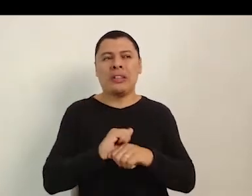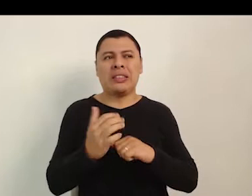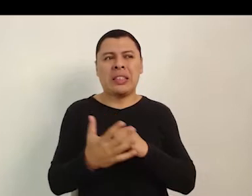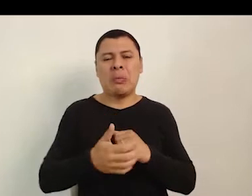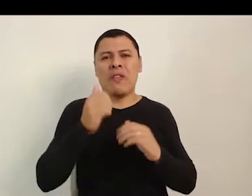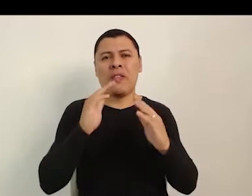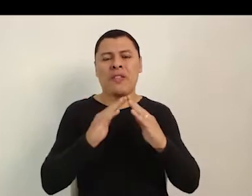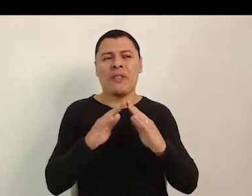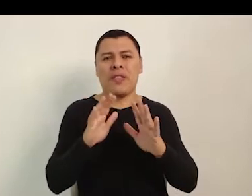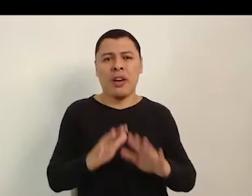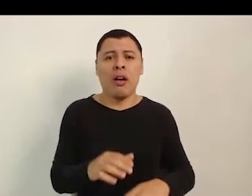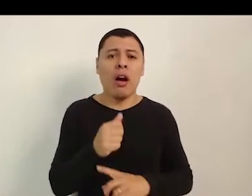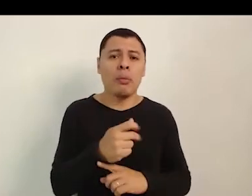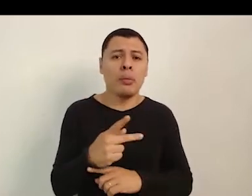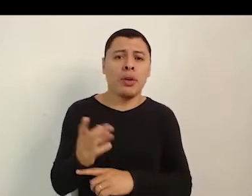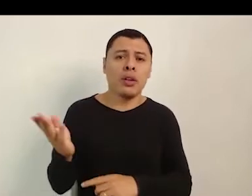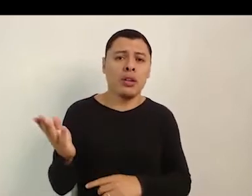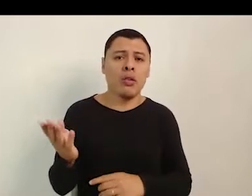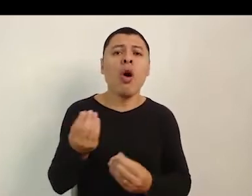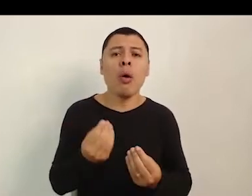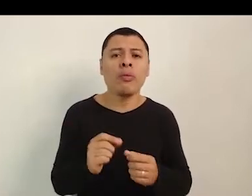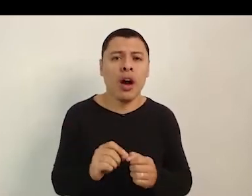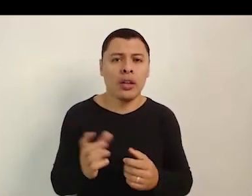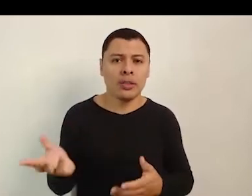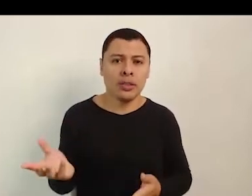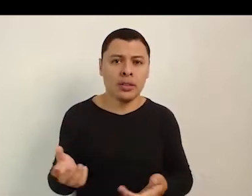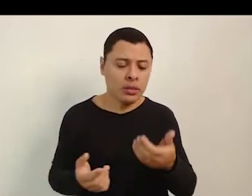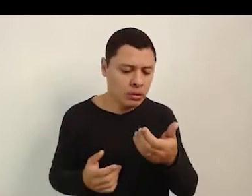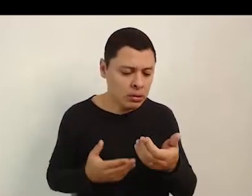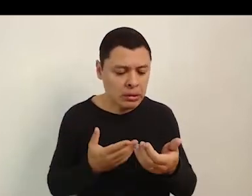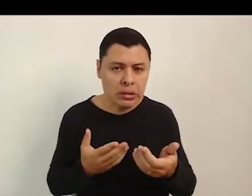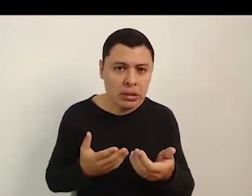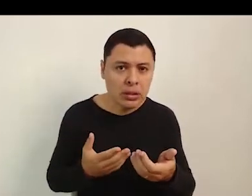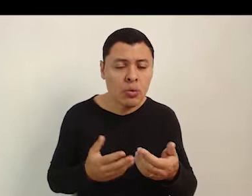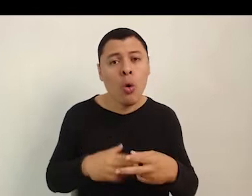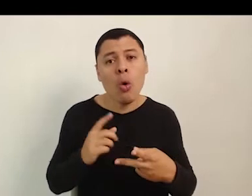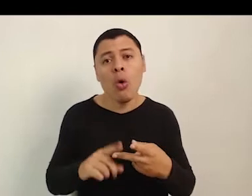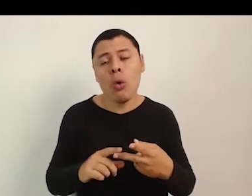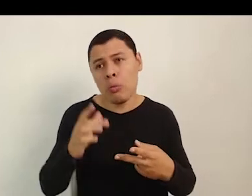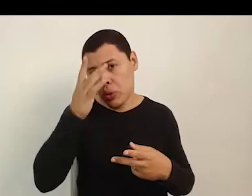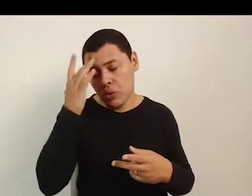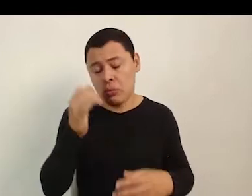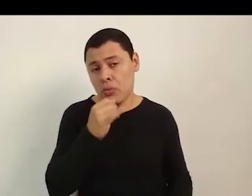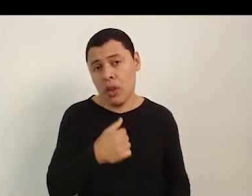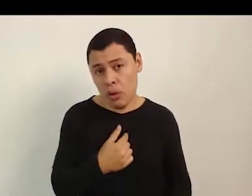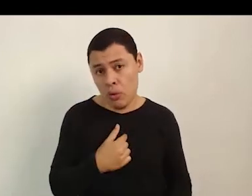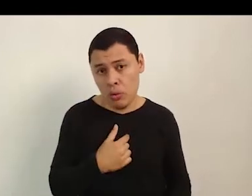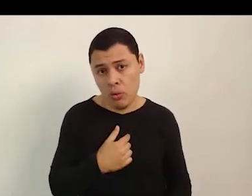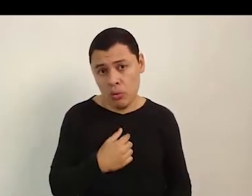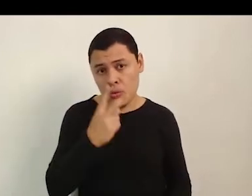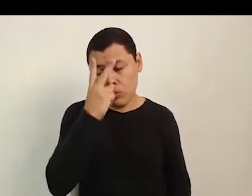comprar ali pelo aplicativo. Como que ele faz? Né? Se a gente pegar a pessoa com deficiência, tipo o meu caso,